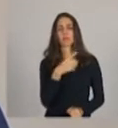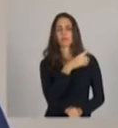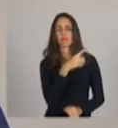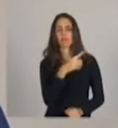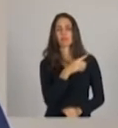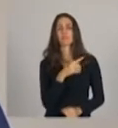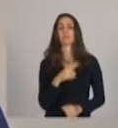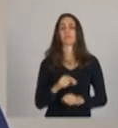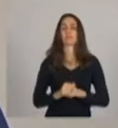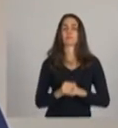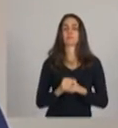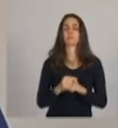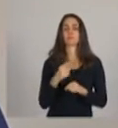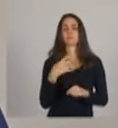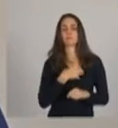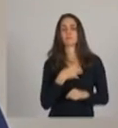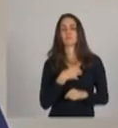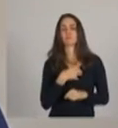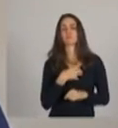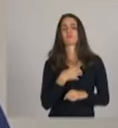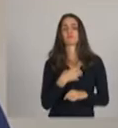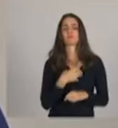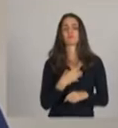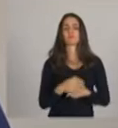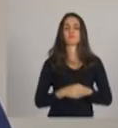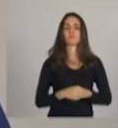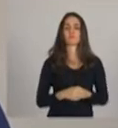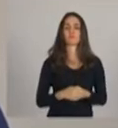que foi